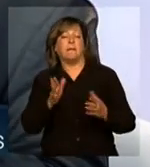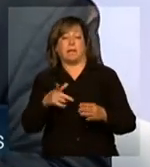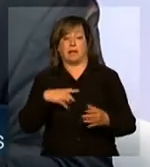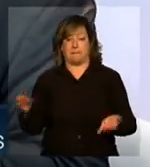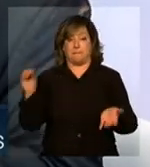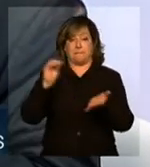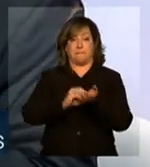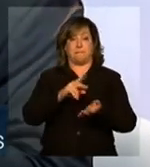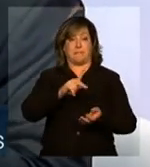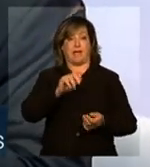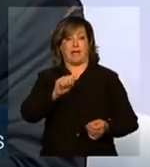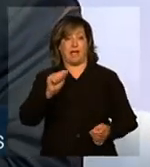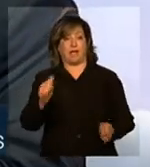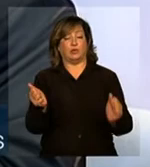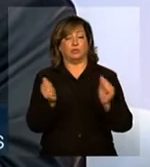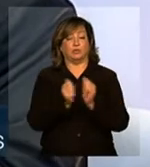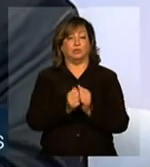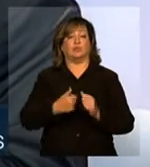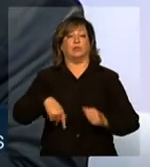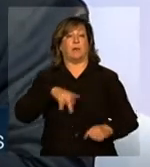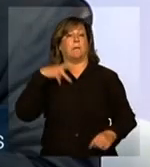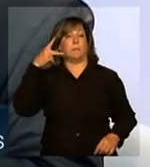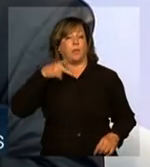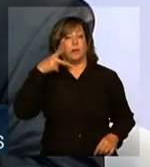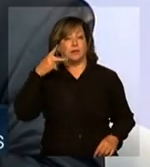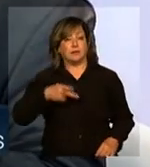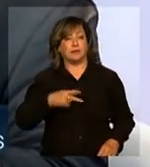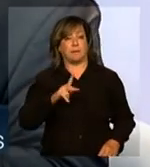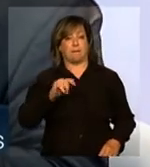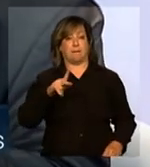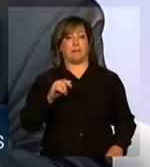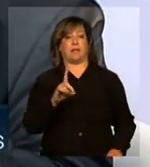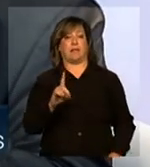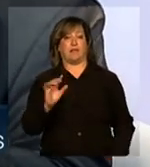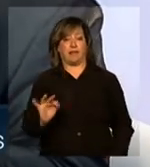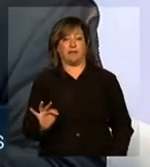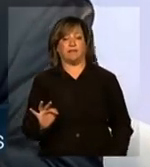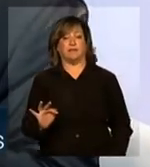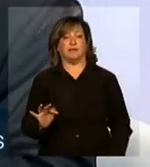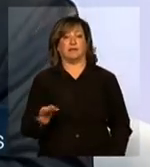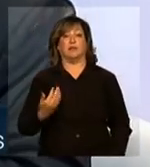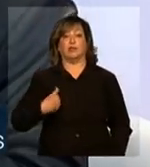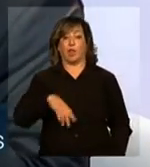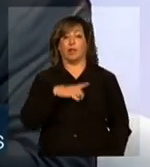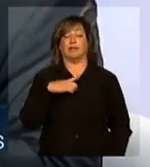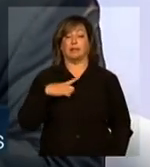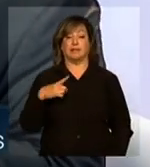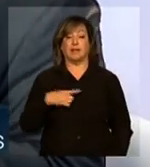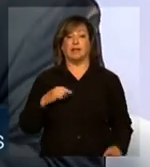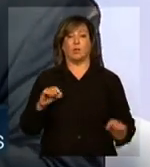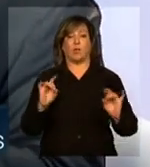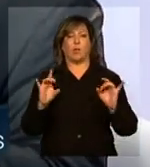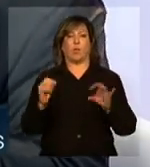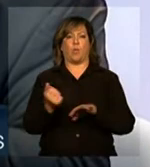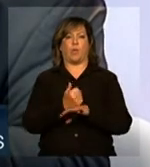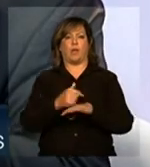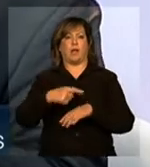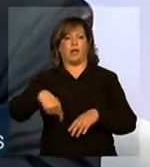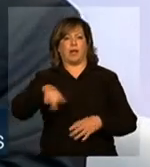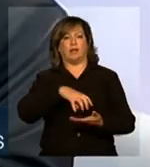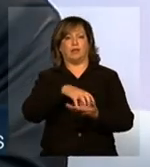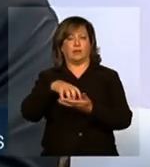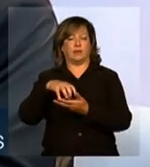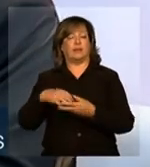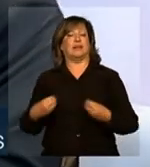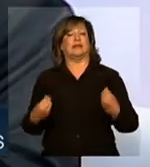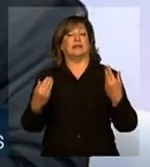PAA, junto com nossa política, o Papa DF, nós temos qualificado essas entidades, trazido